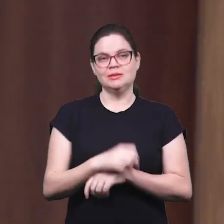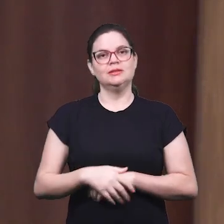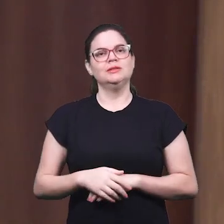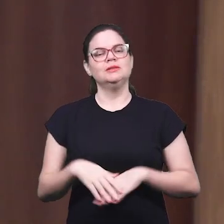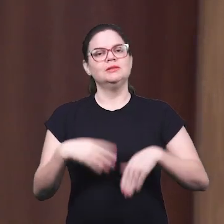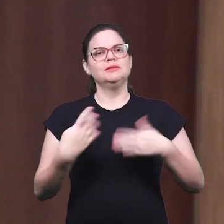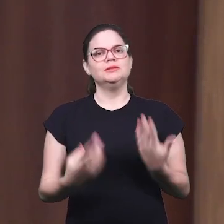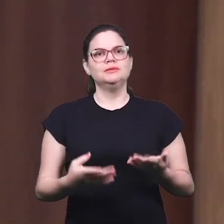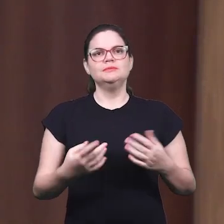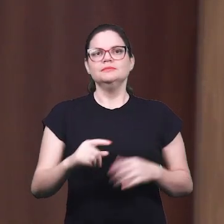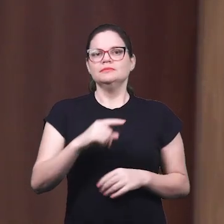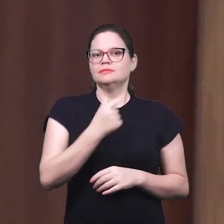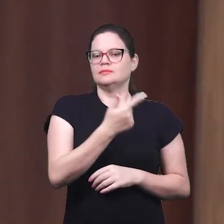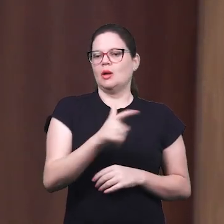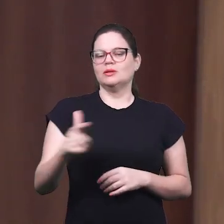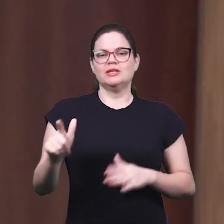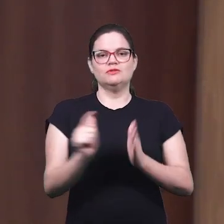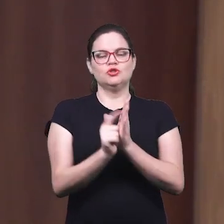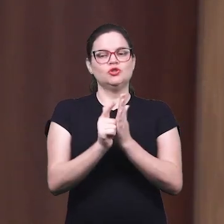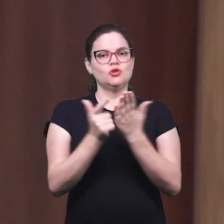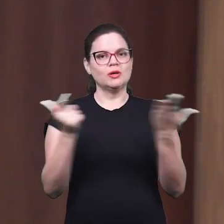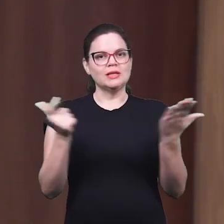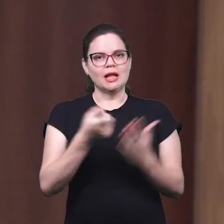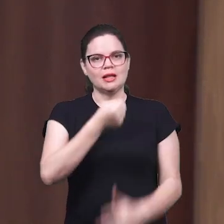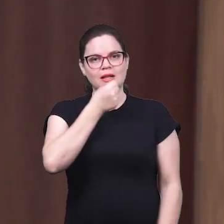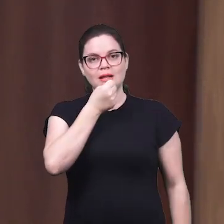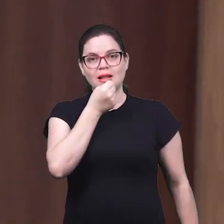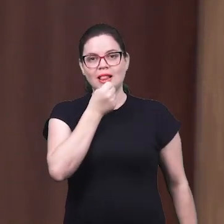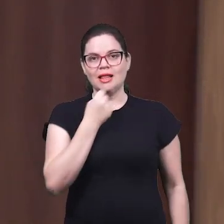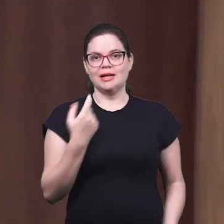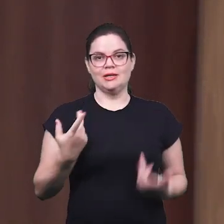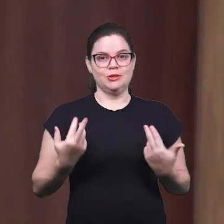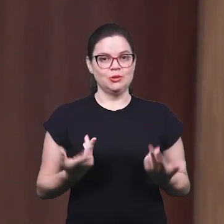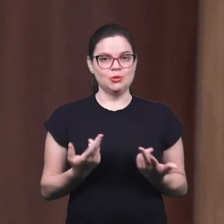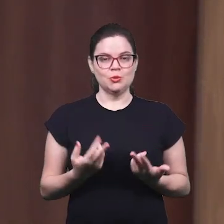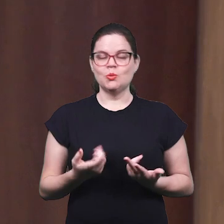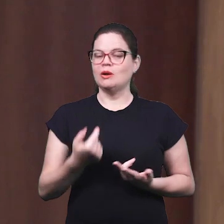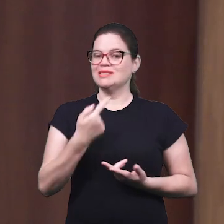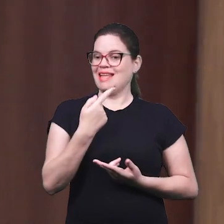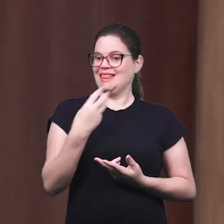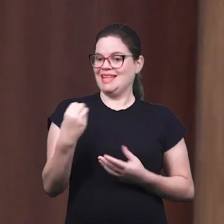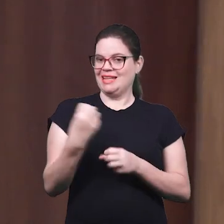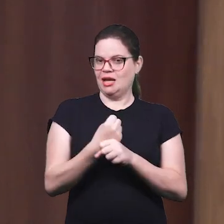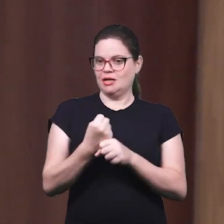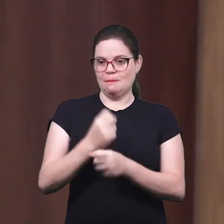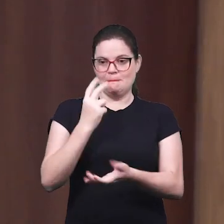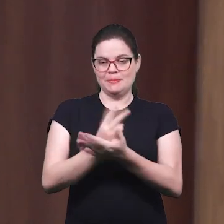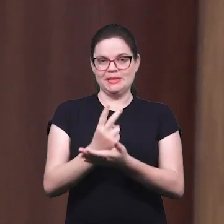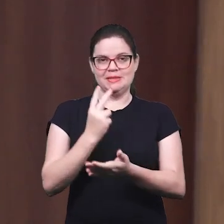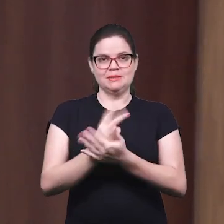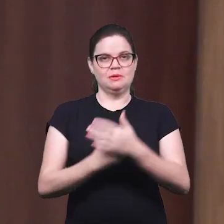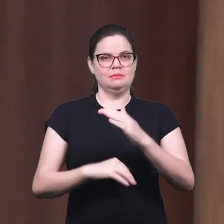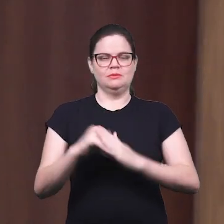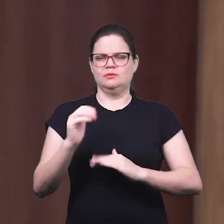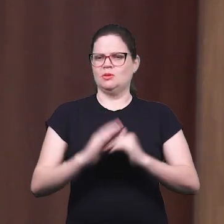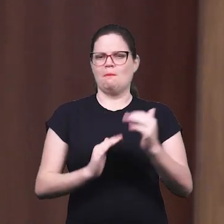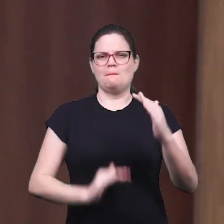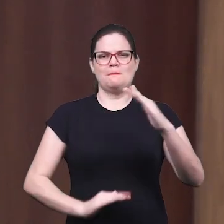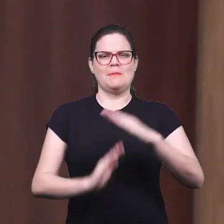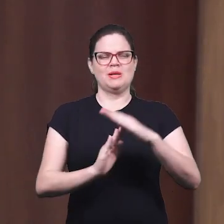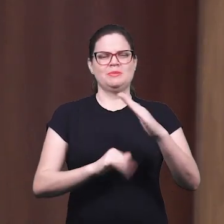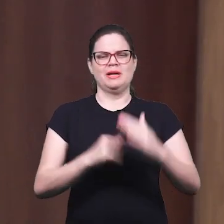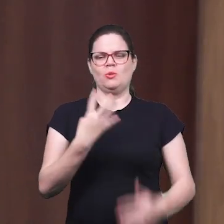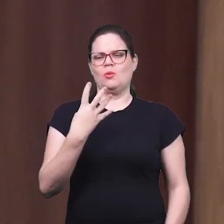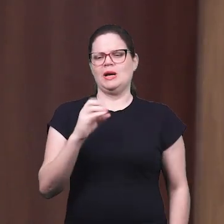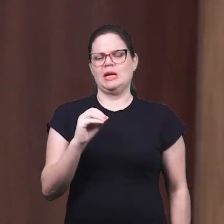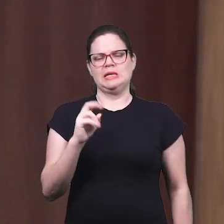mundial. Nunca houve um jornalista do estilo, colunista, com 70 anos. No máximo era 40 e pouco, 50.